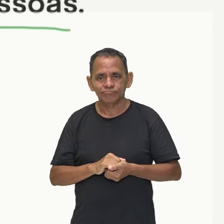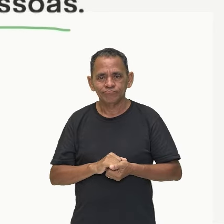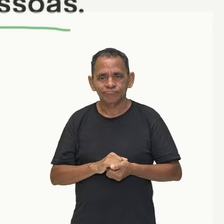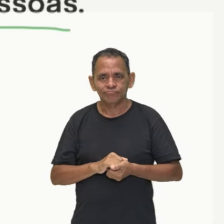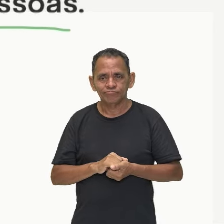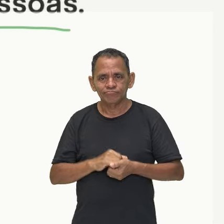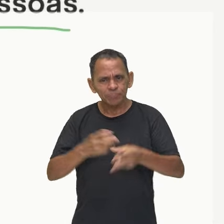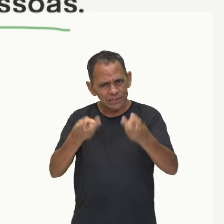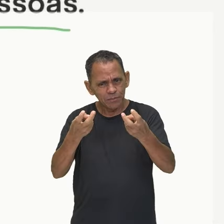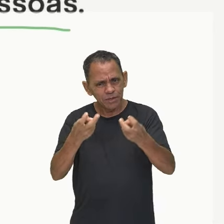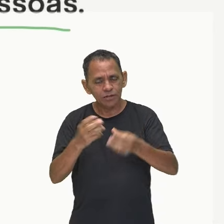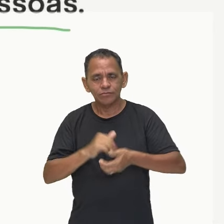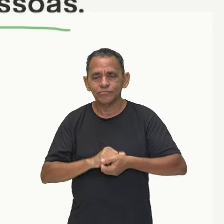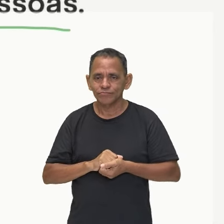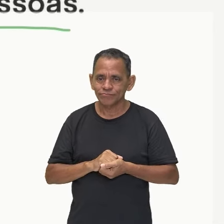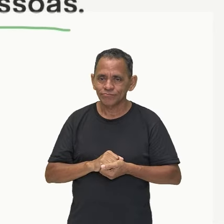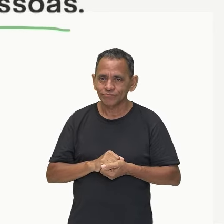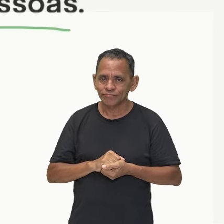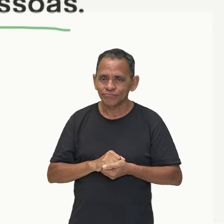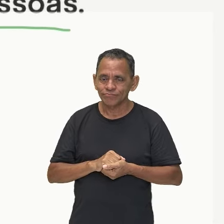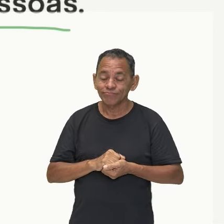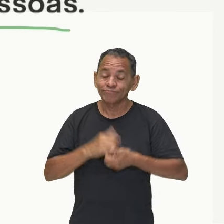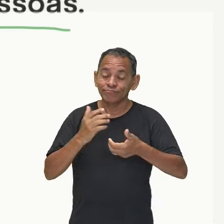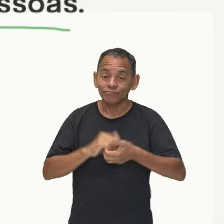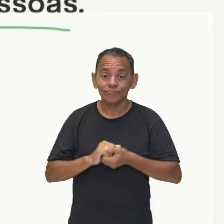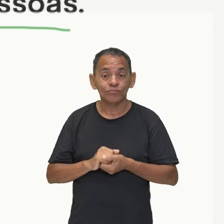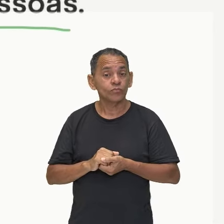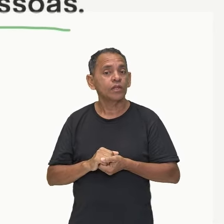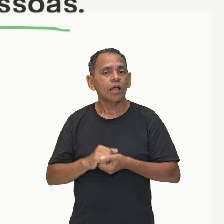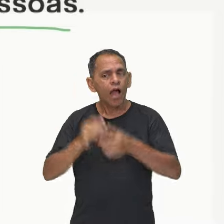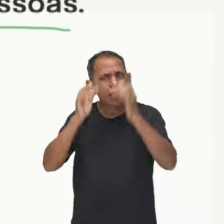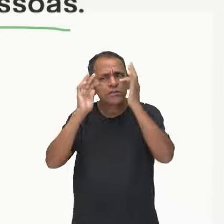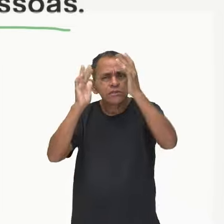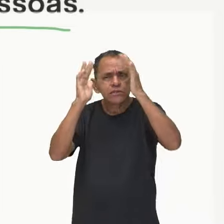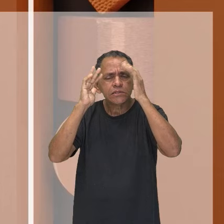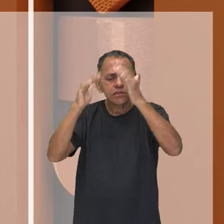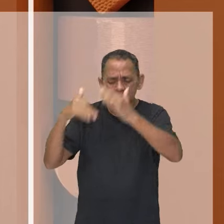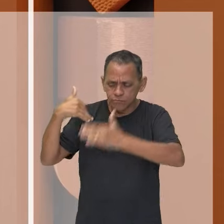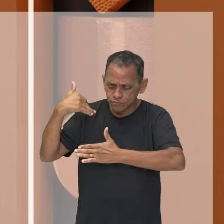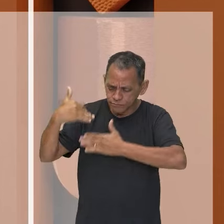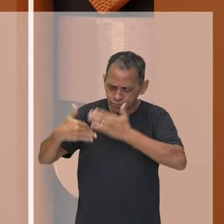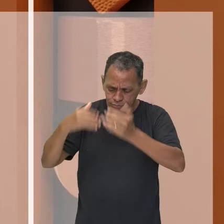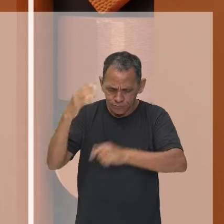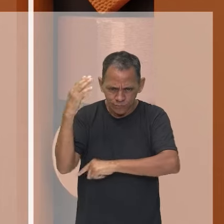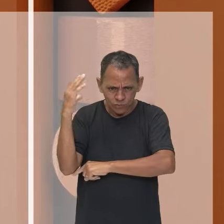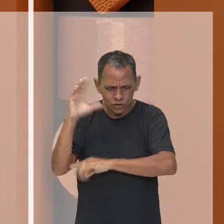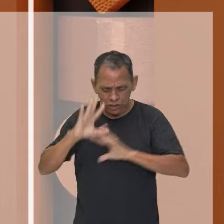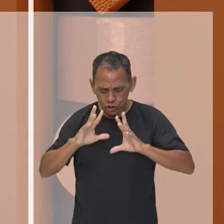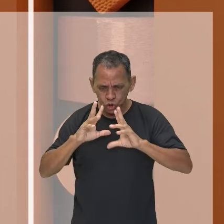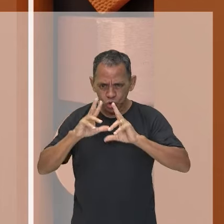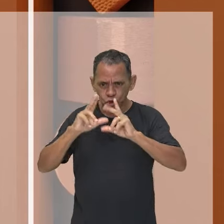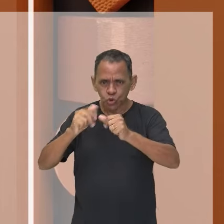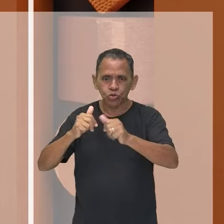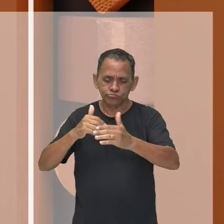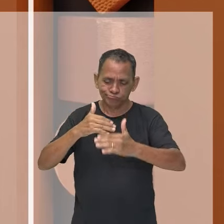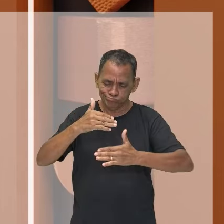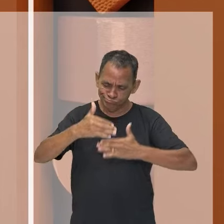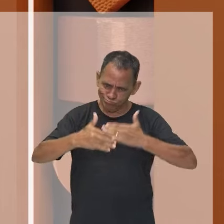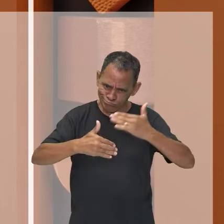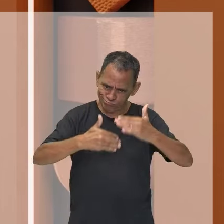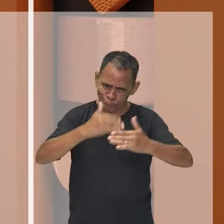Então, a ideia desse processo científico, né, todo esse desenvolvimento que vocês viram aí, ele é muito